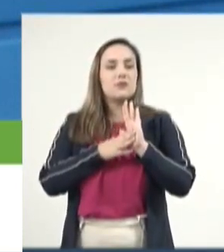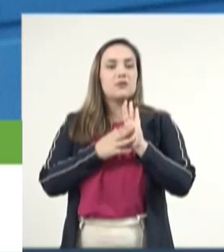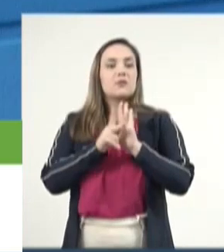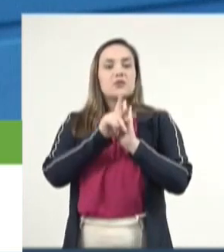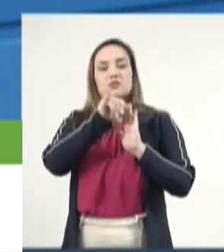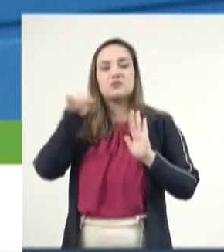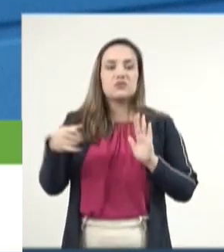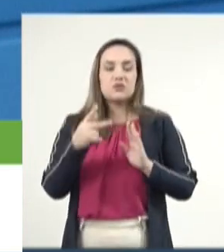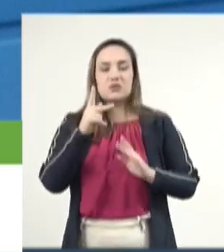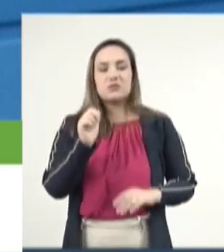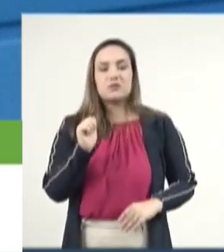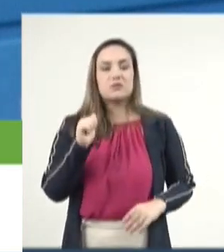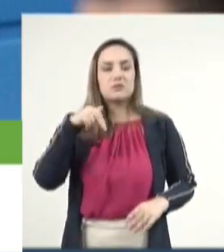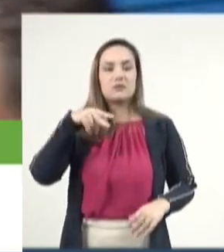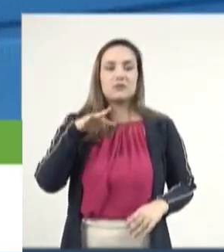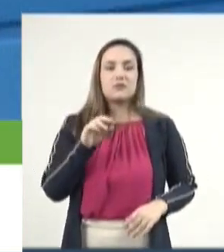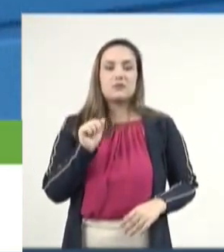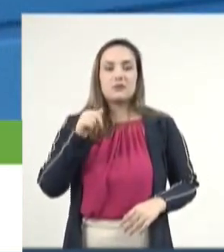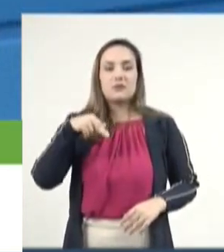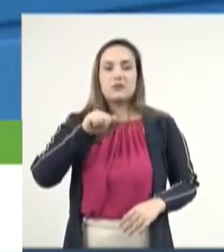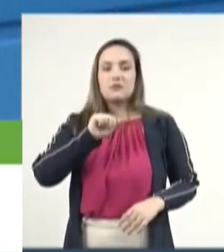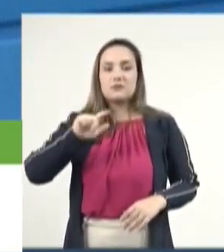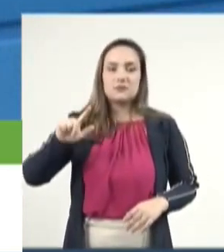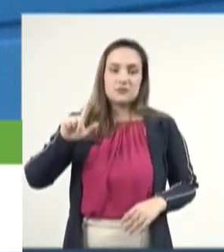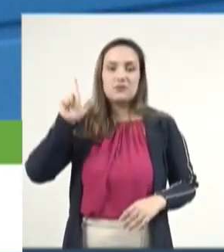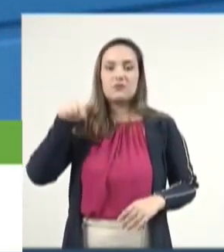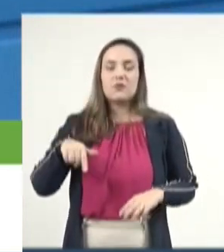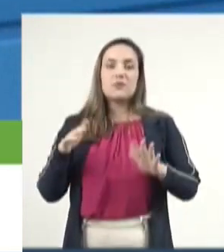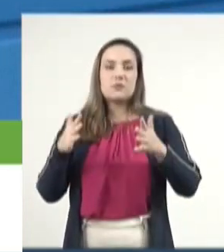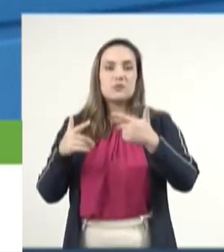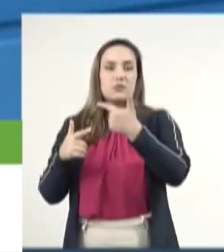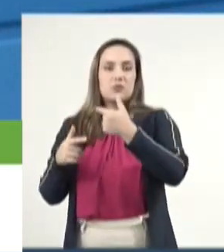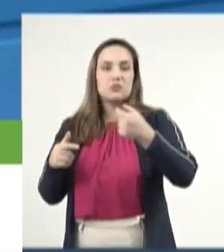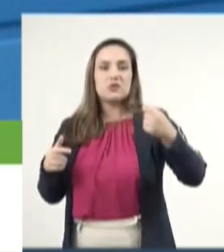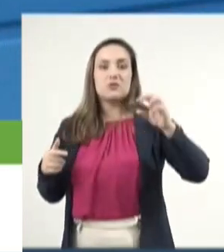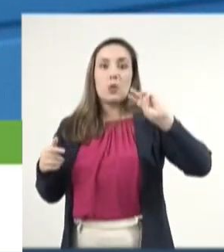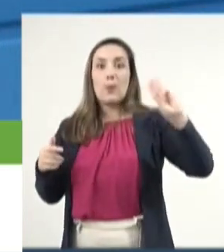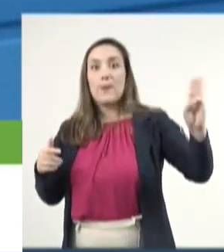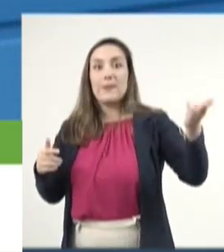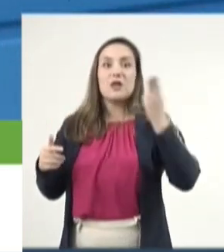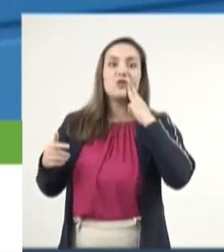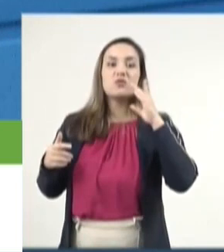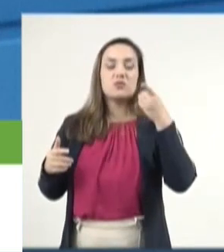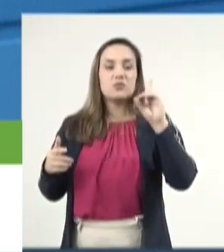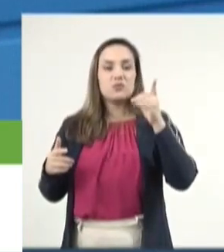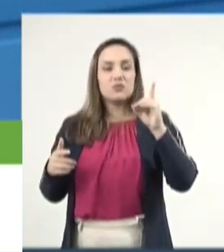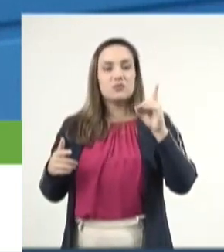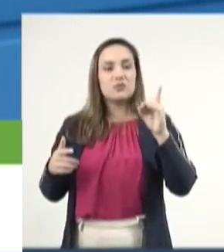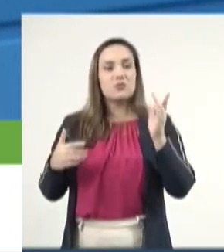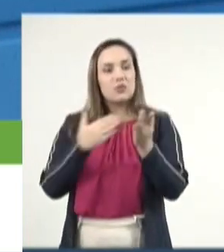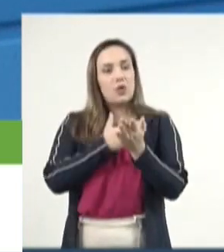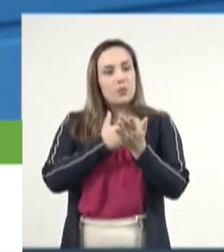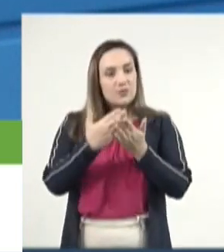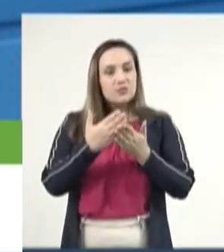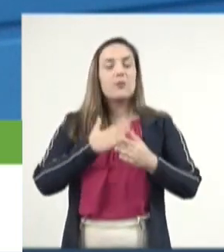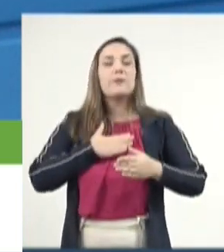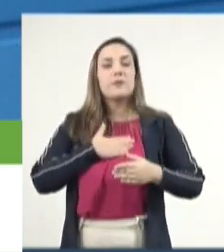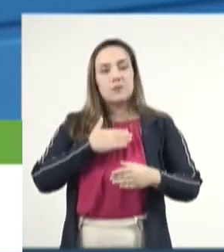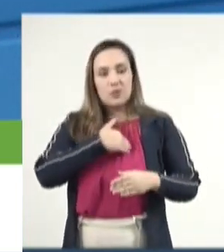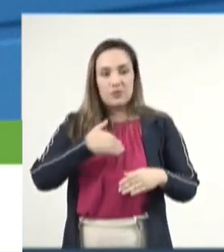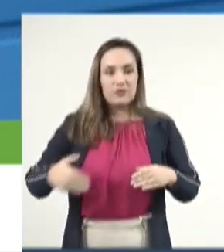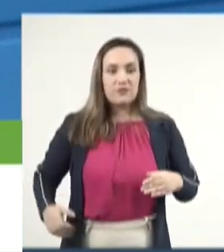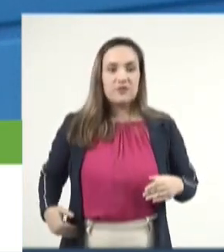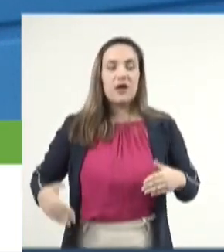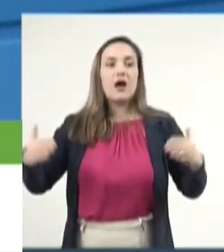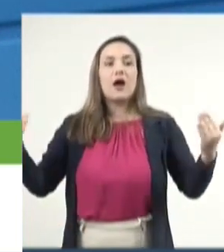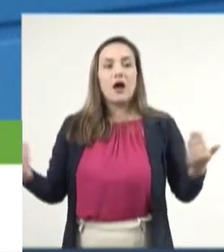programa Pantanal, de 200 milhões de dólares, que foi iniciado na época do meu governo,